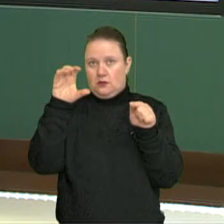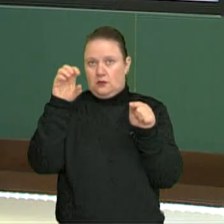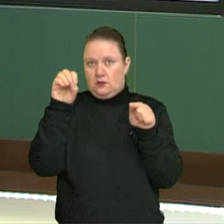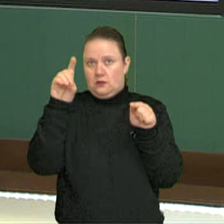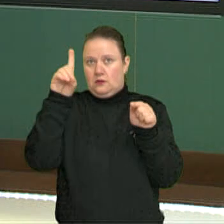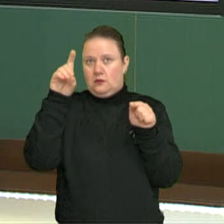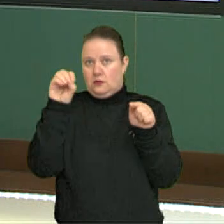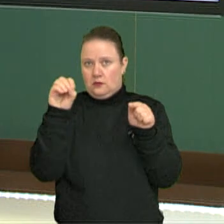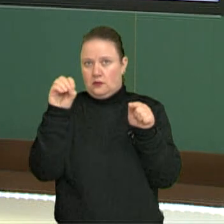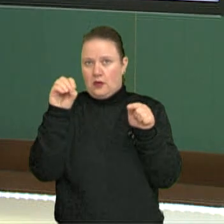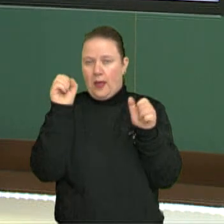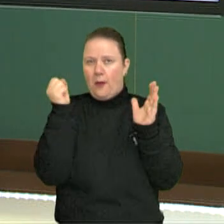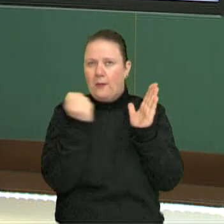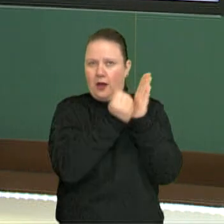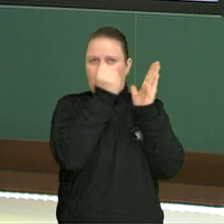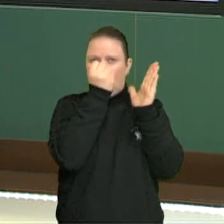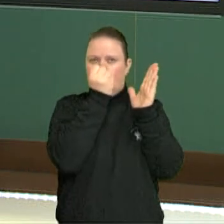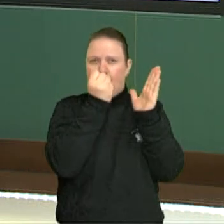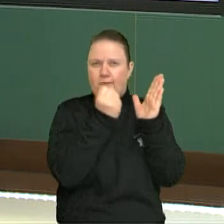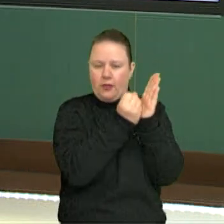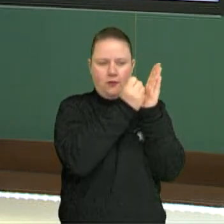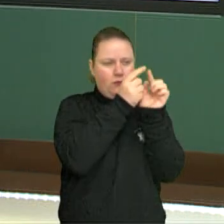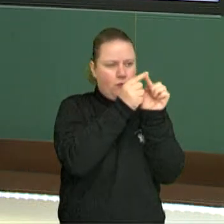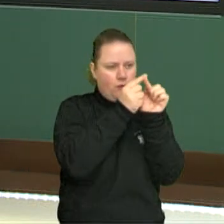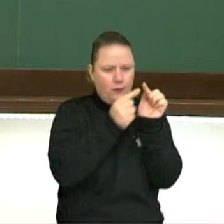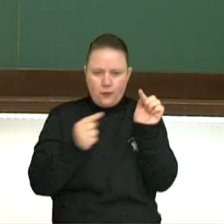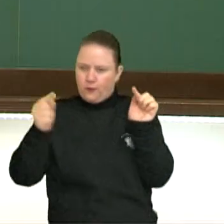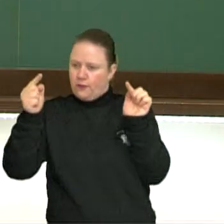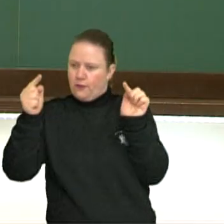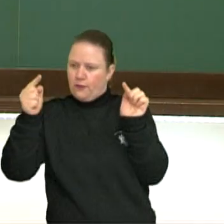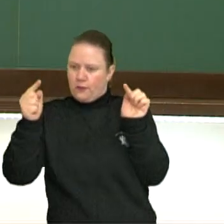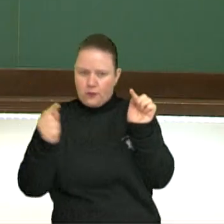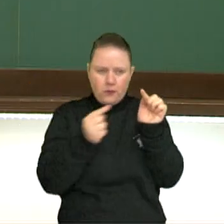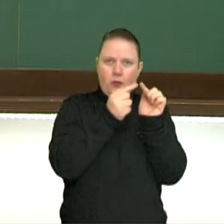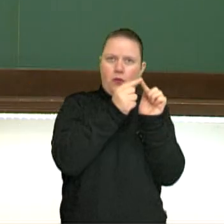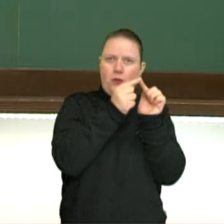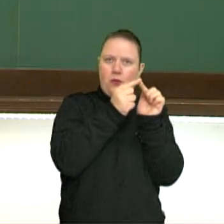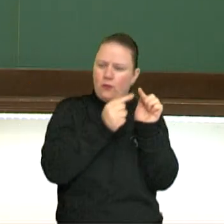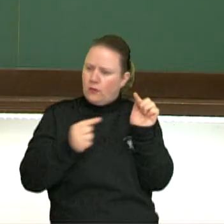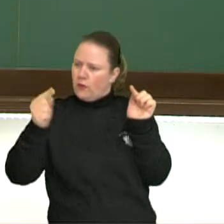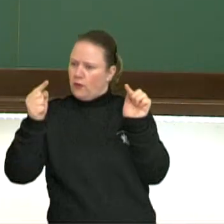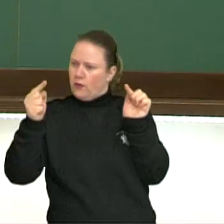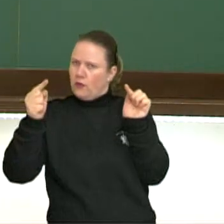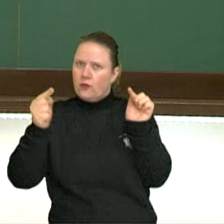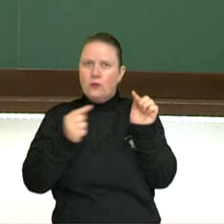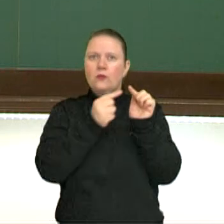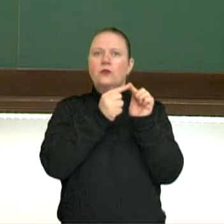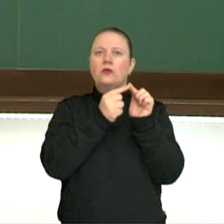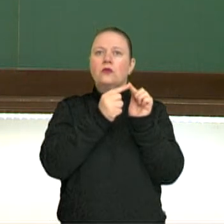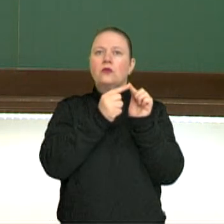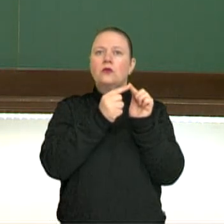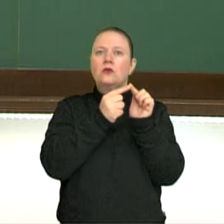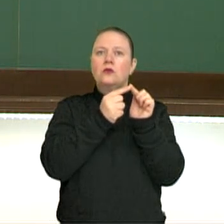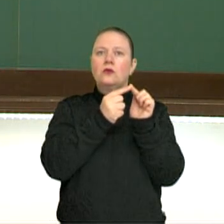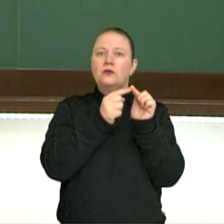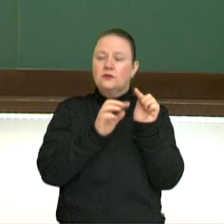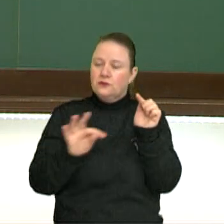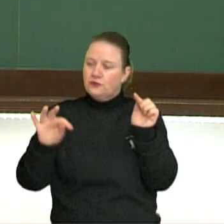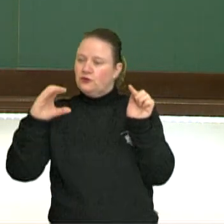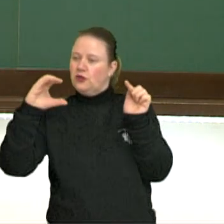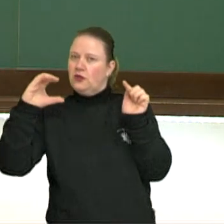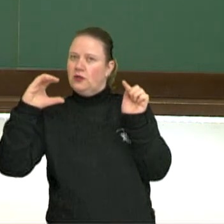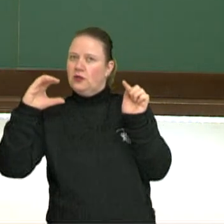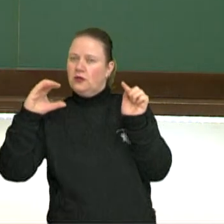passagem do tempo, certo? Como nesse caso o L aumentou, representa que esse tique e esse tac,